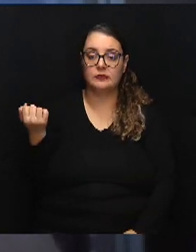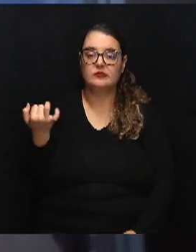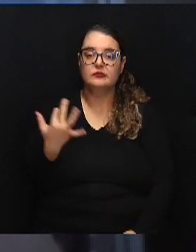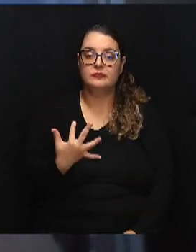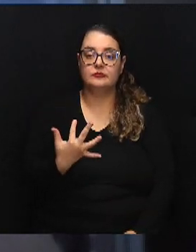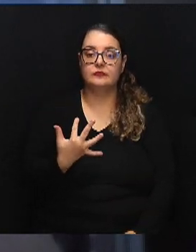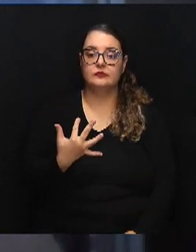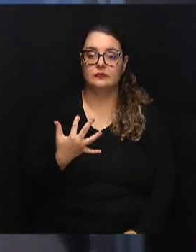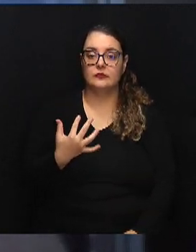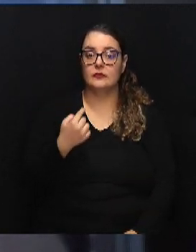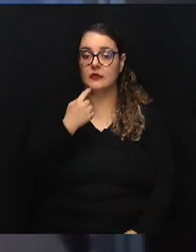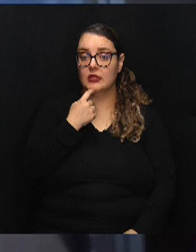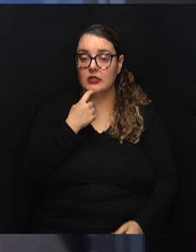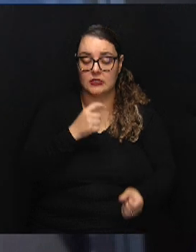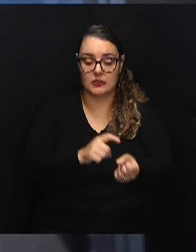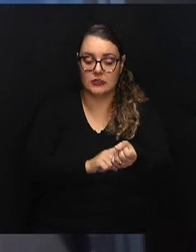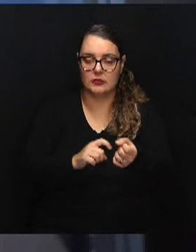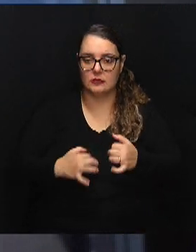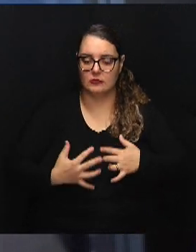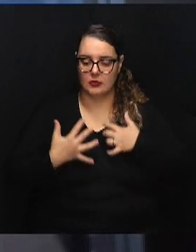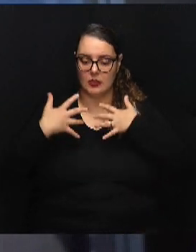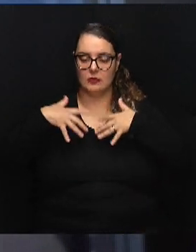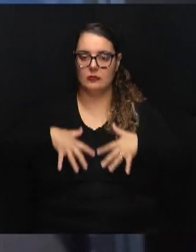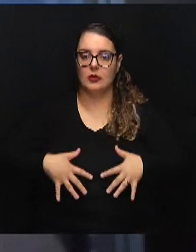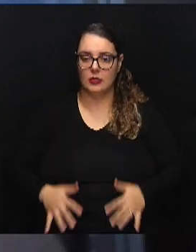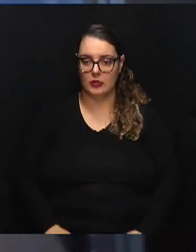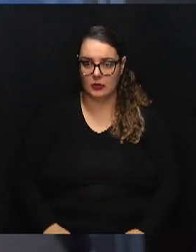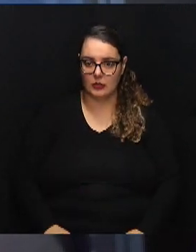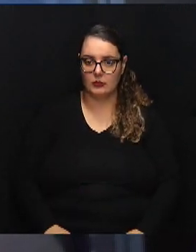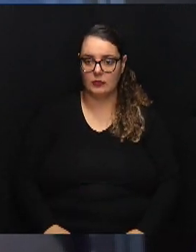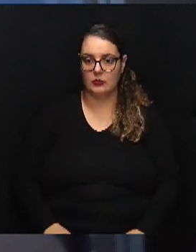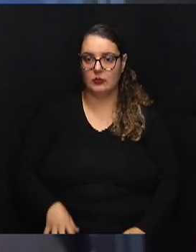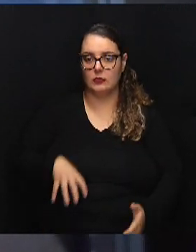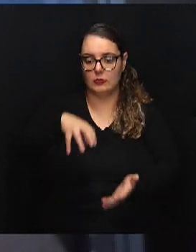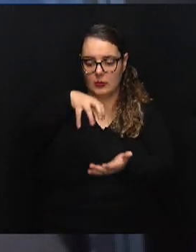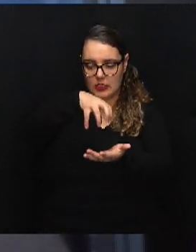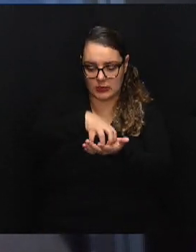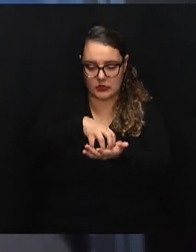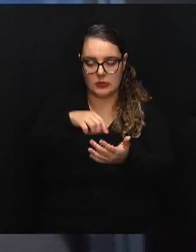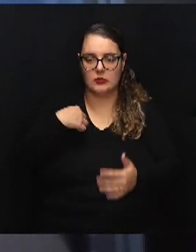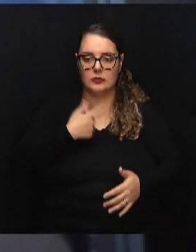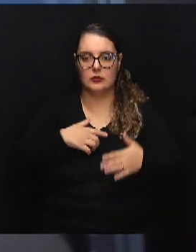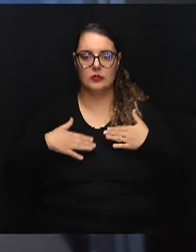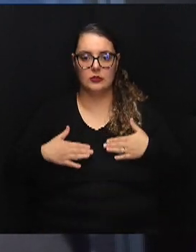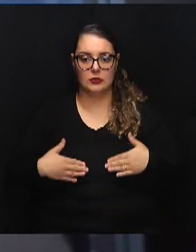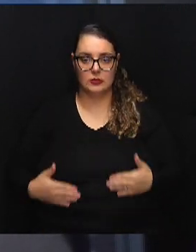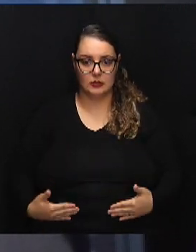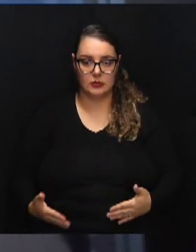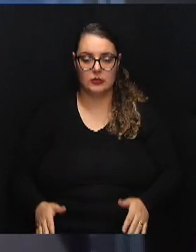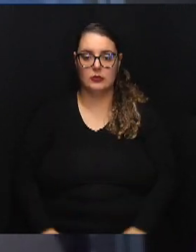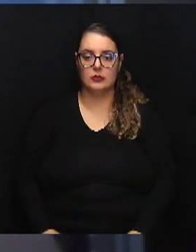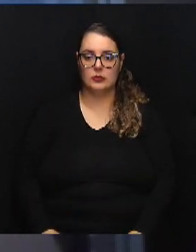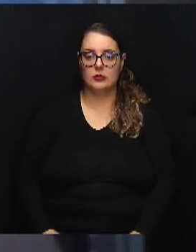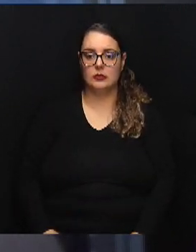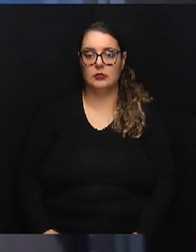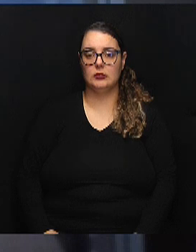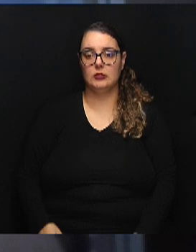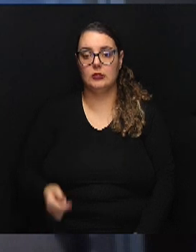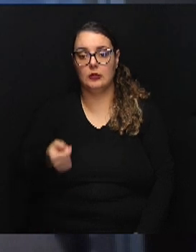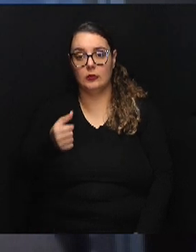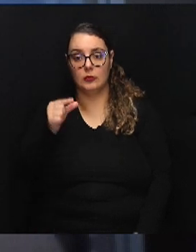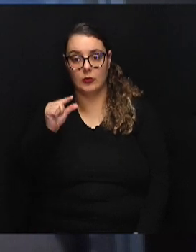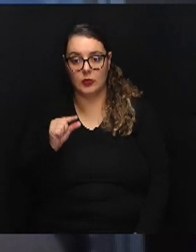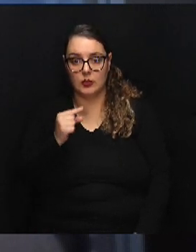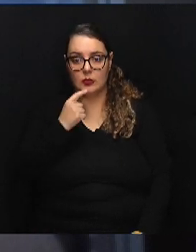de sangue que ele leva para esses órgãos nobres na parte mais central do nosso corpo. Então, ele acaba tirando um pouquinho o sangue